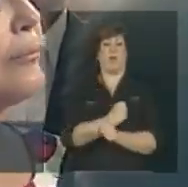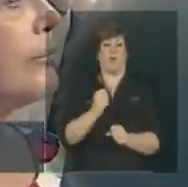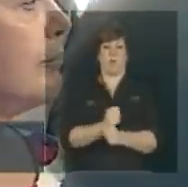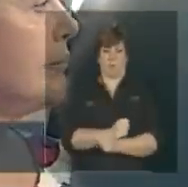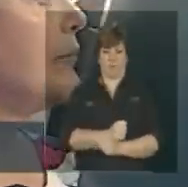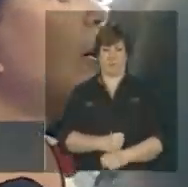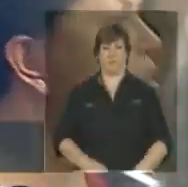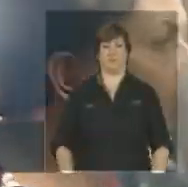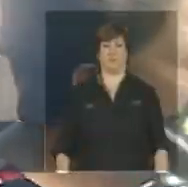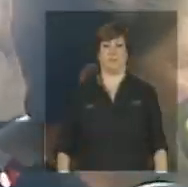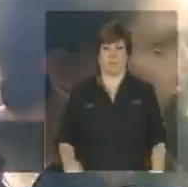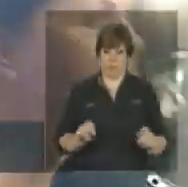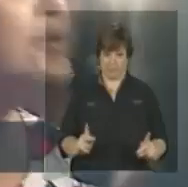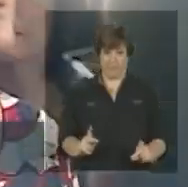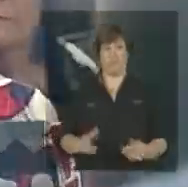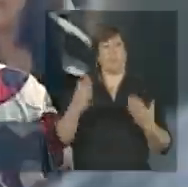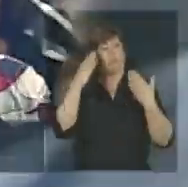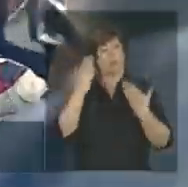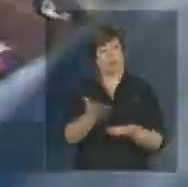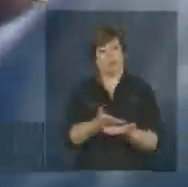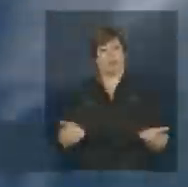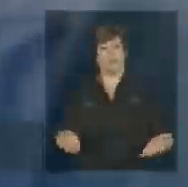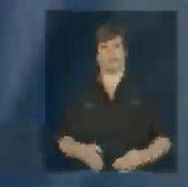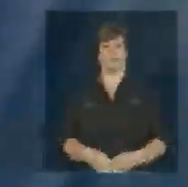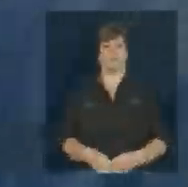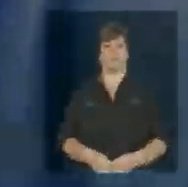da transposição. Gente, de agradecimento.